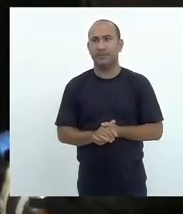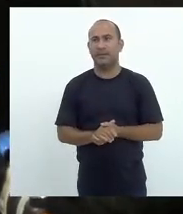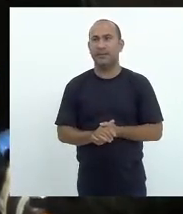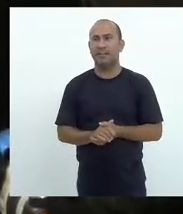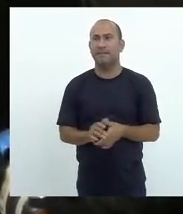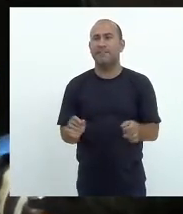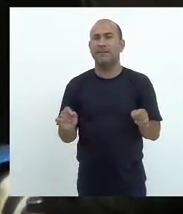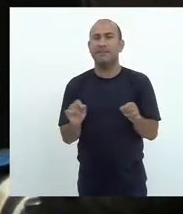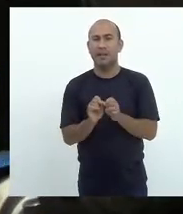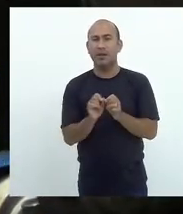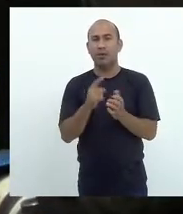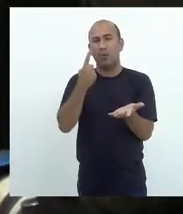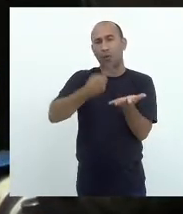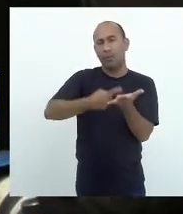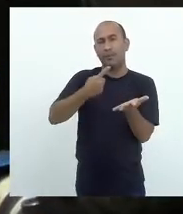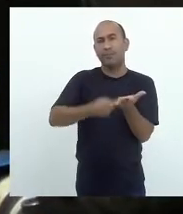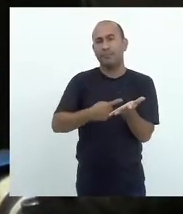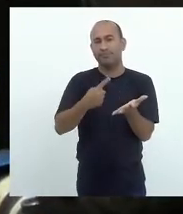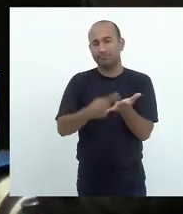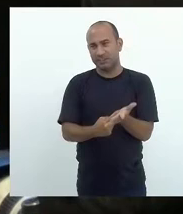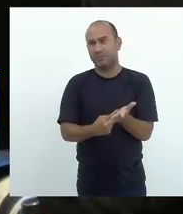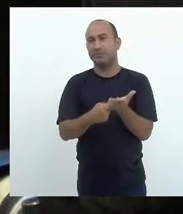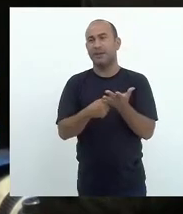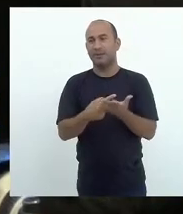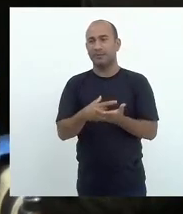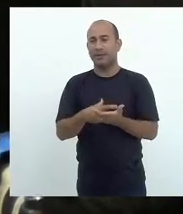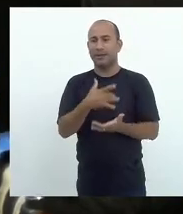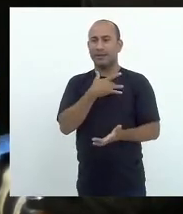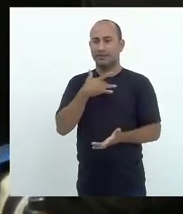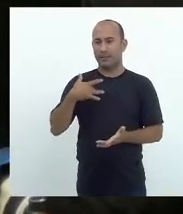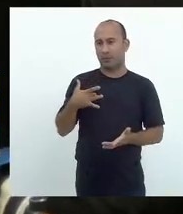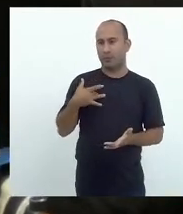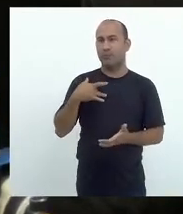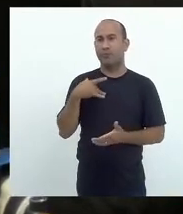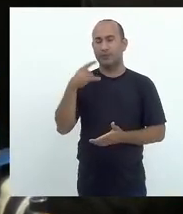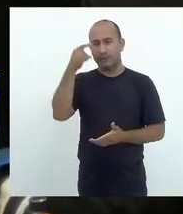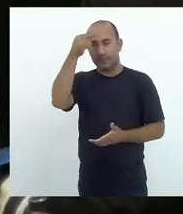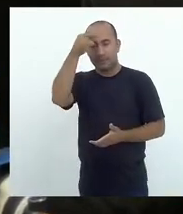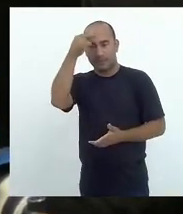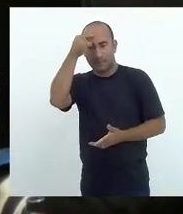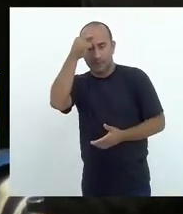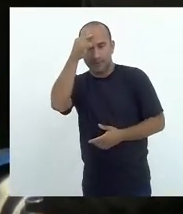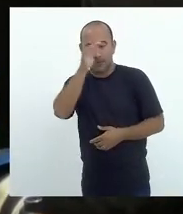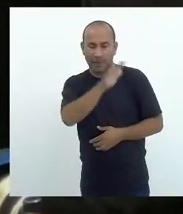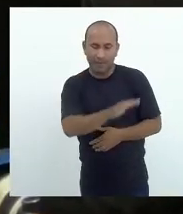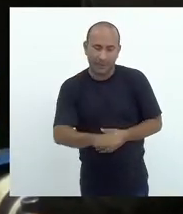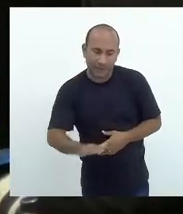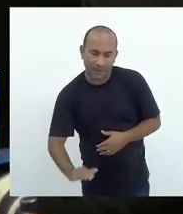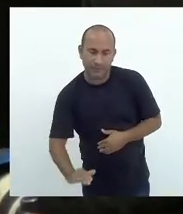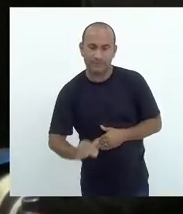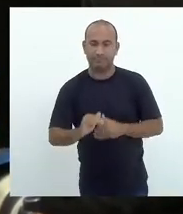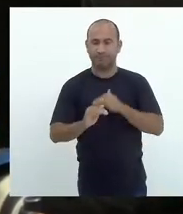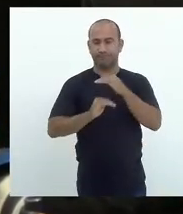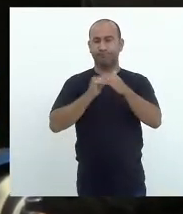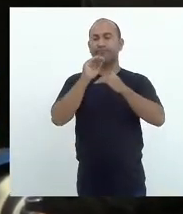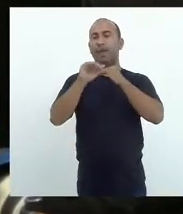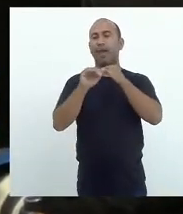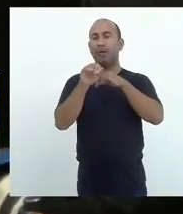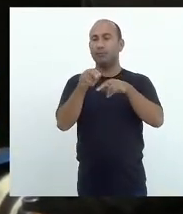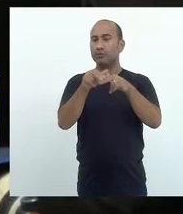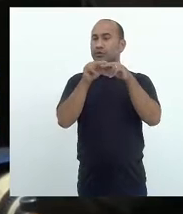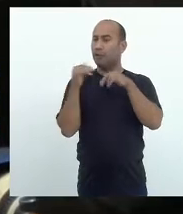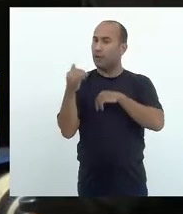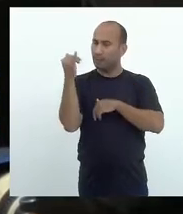mitigando aí o comprometimento cognitivo e intelectual dessa criança. Então, esse projeto é de suma importância,